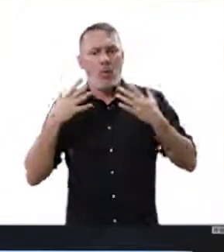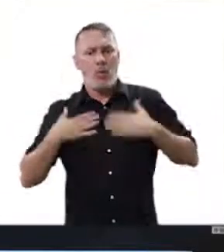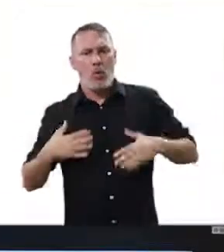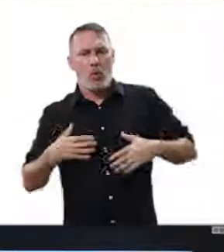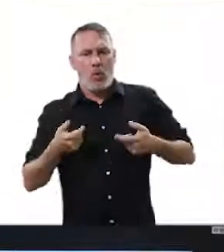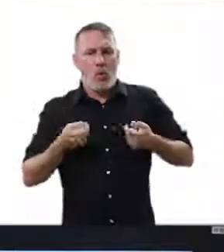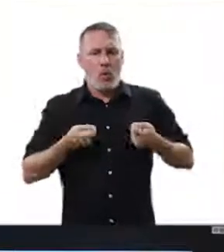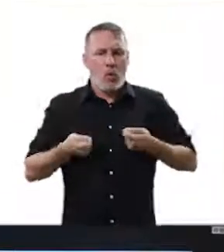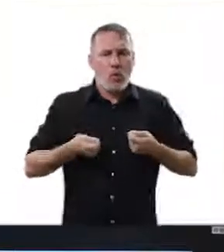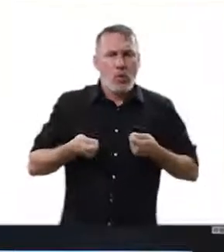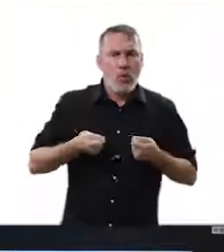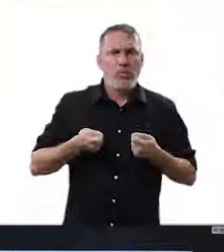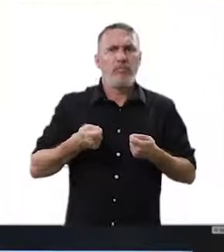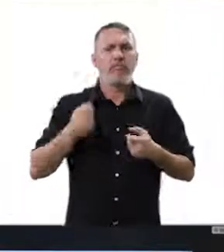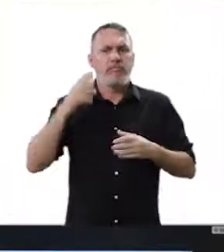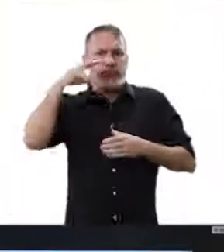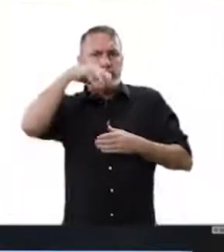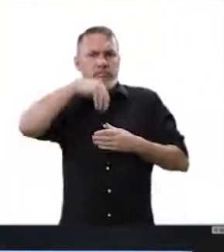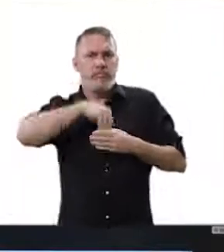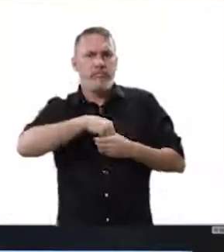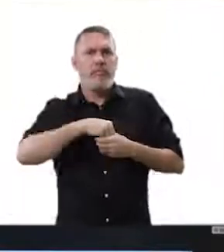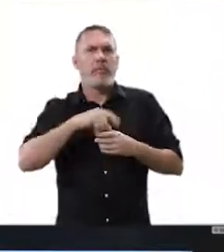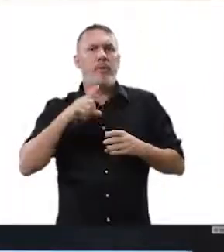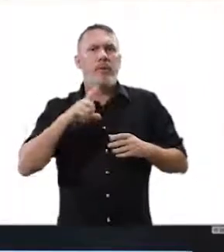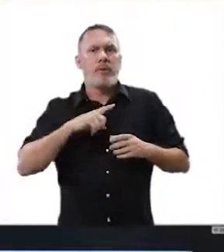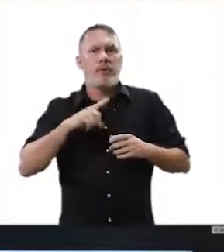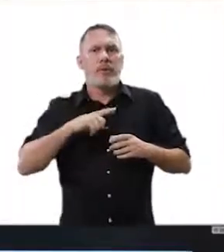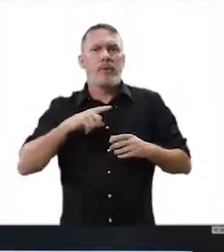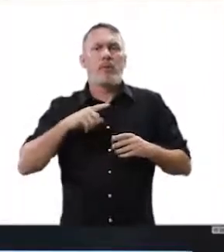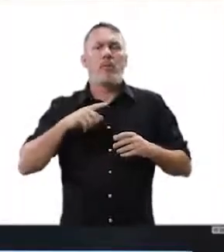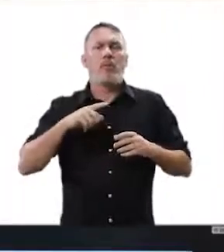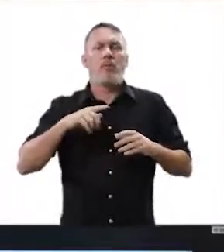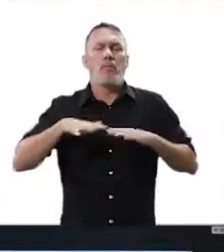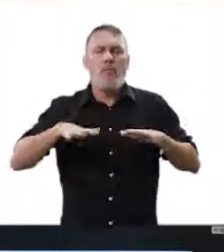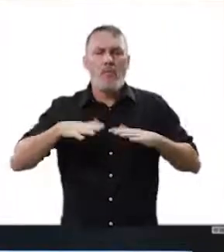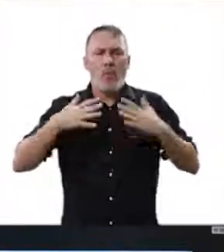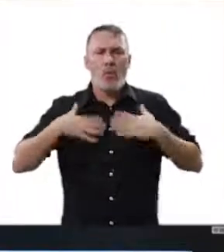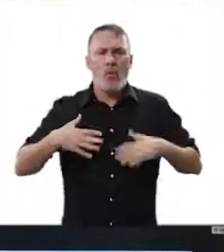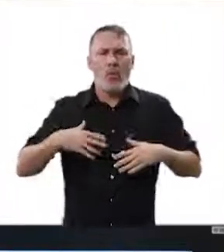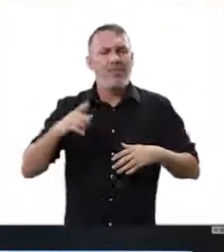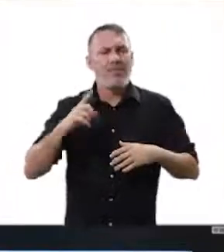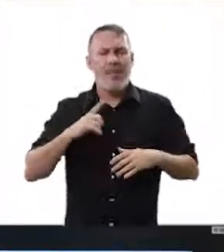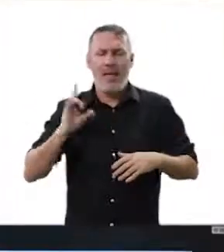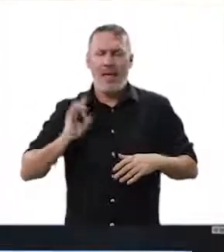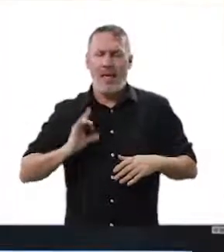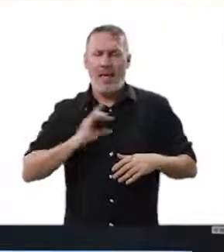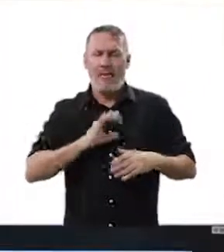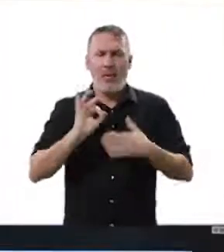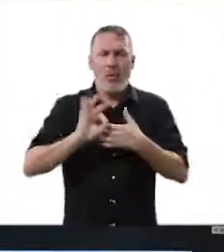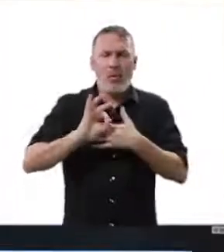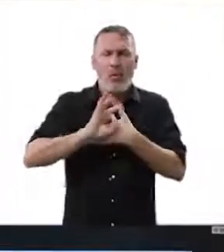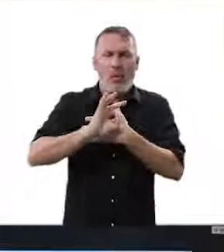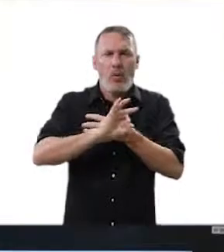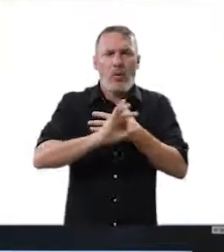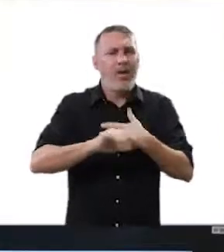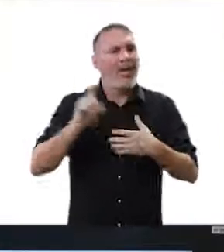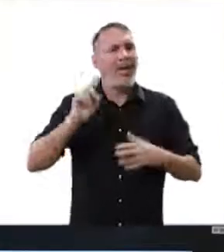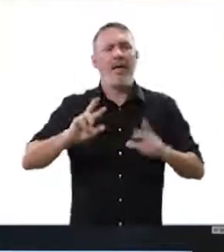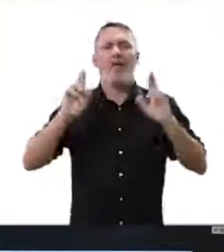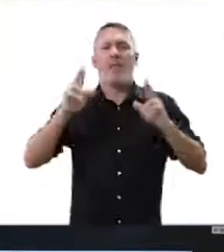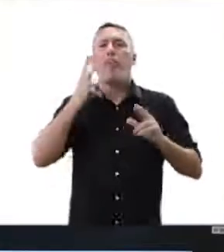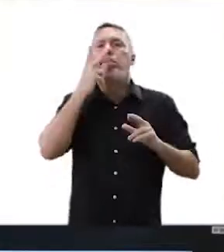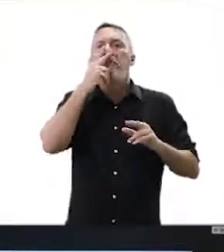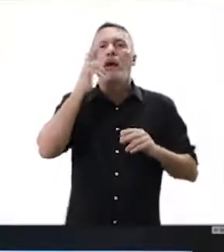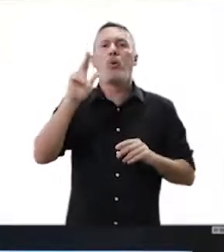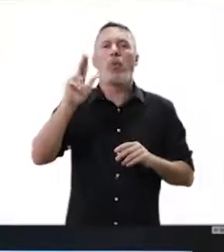hereditariedade. O que é isso? O DNA ele tem a capacidade de se autoduplicar. Ele forma cópias dele mesmo. E